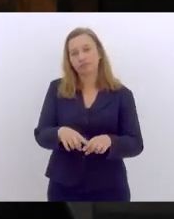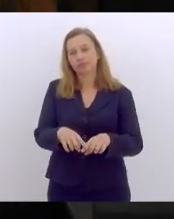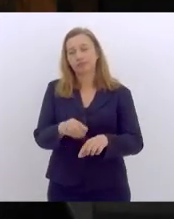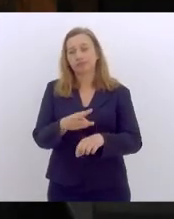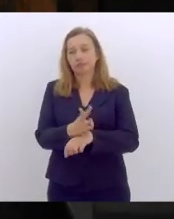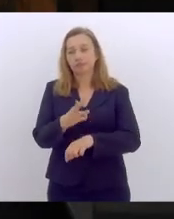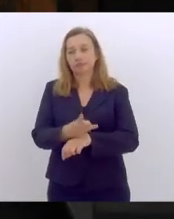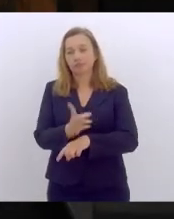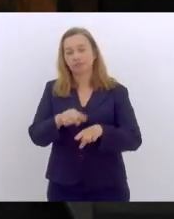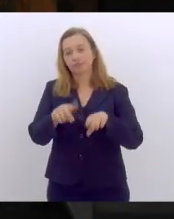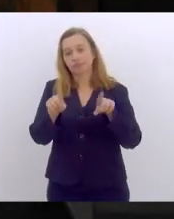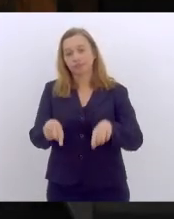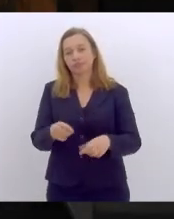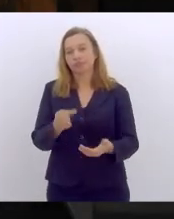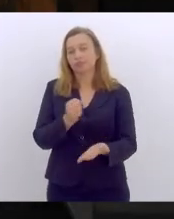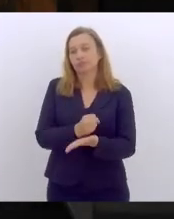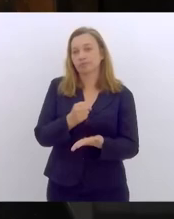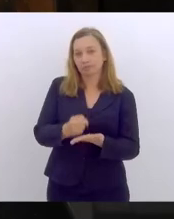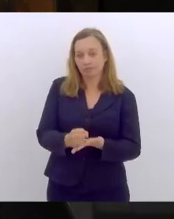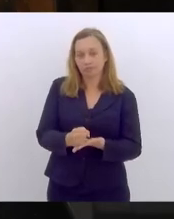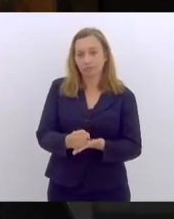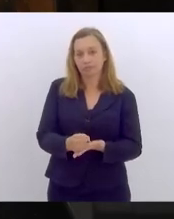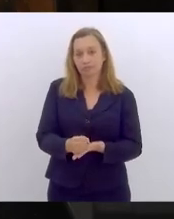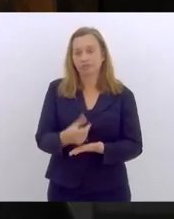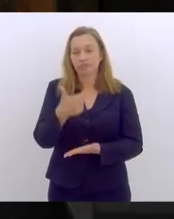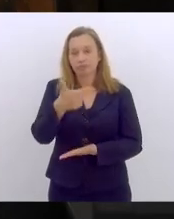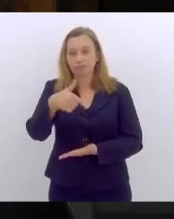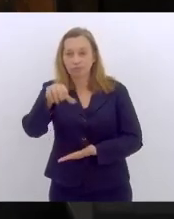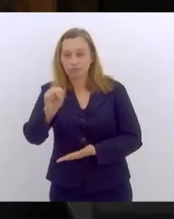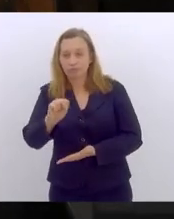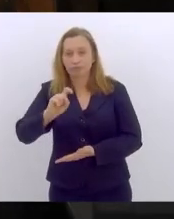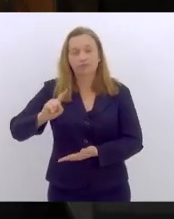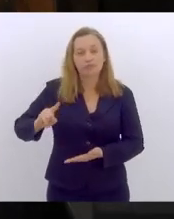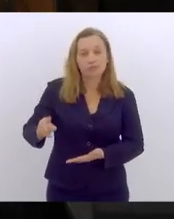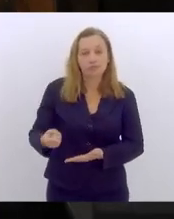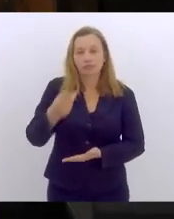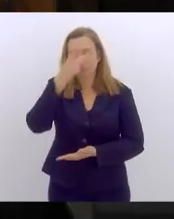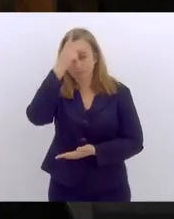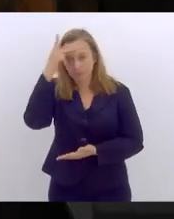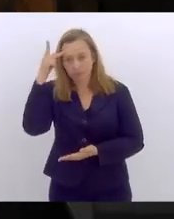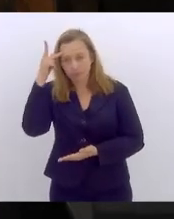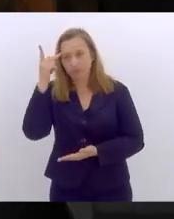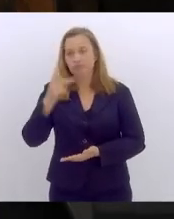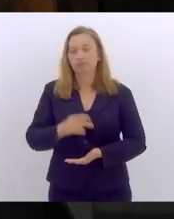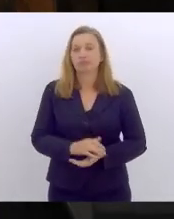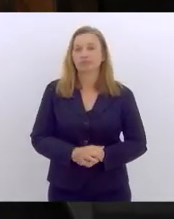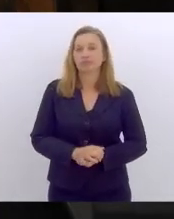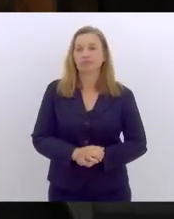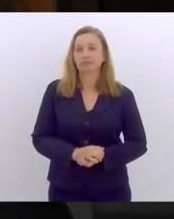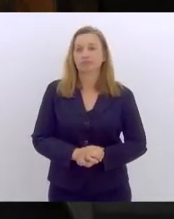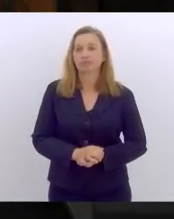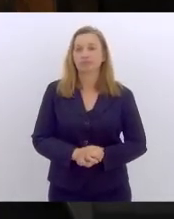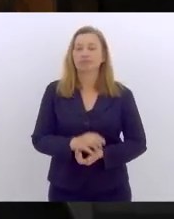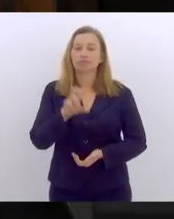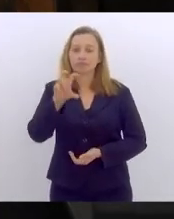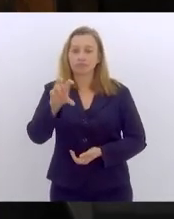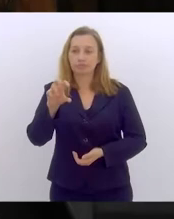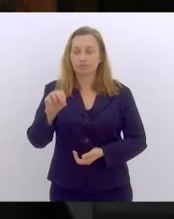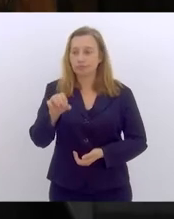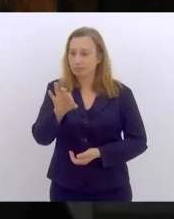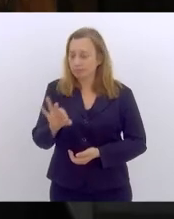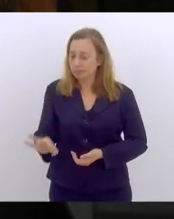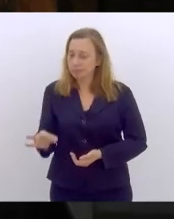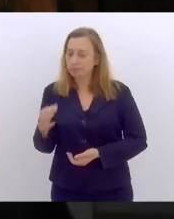terceirizações, contratando 28 mil pessoas e, quiçá,